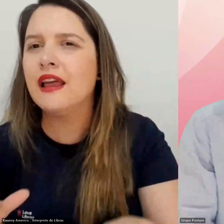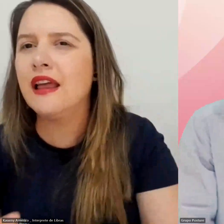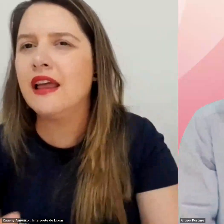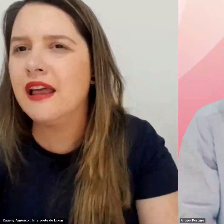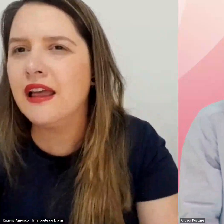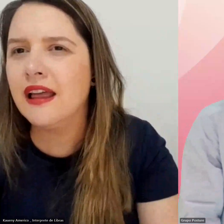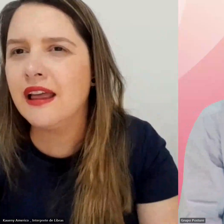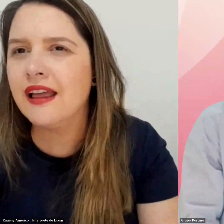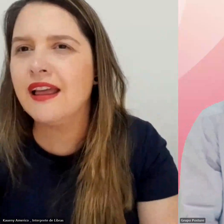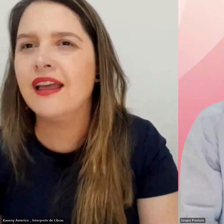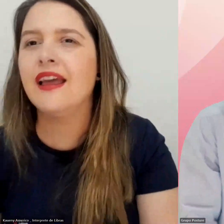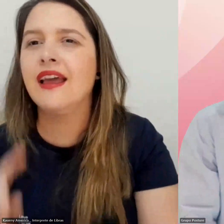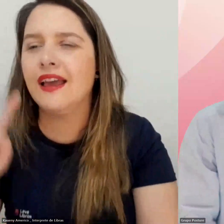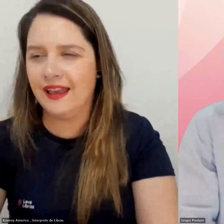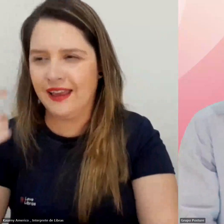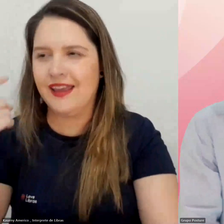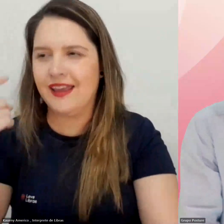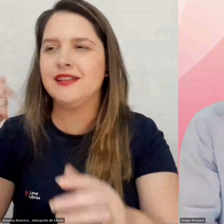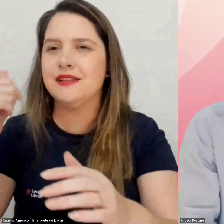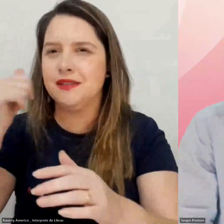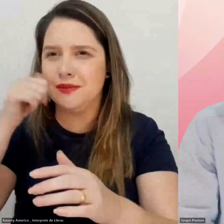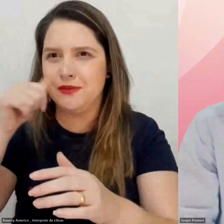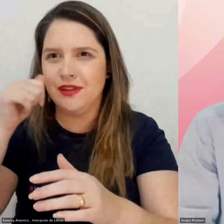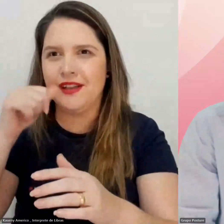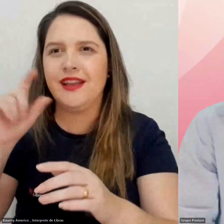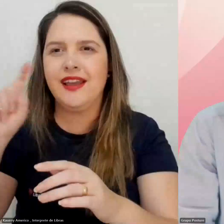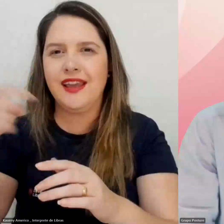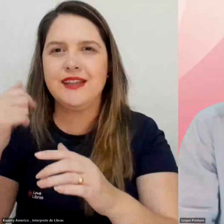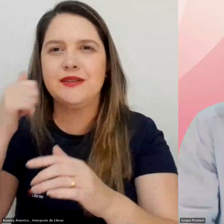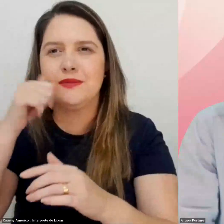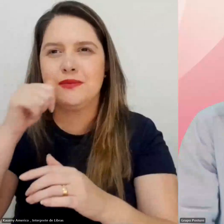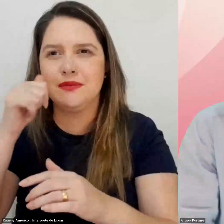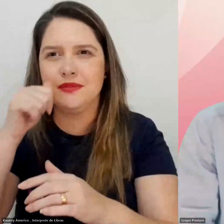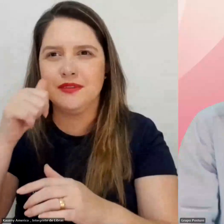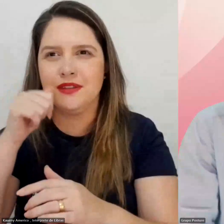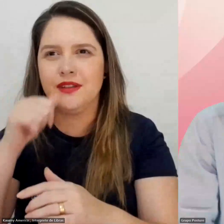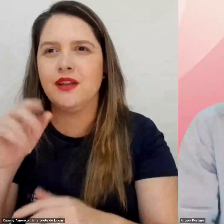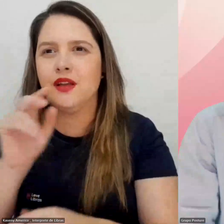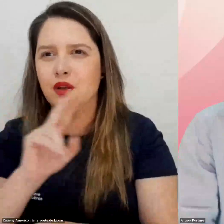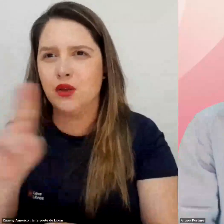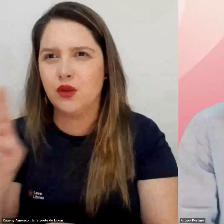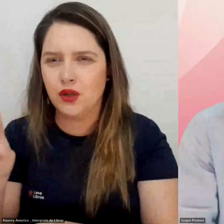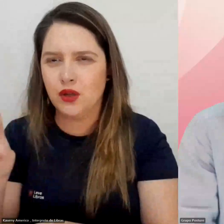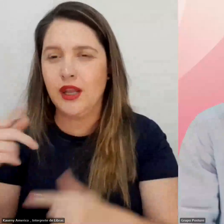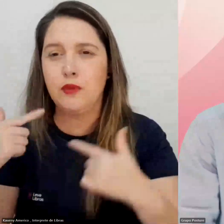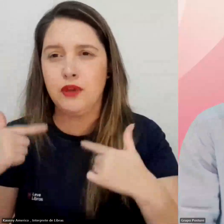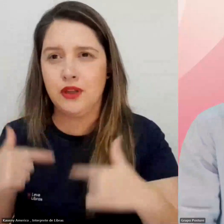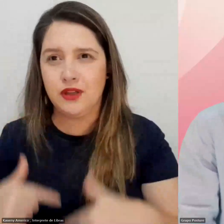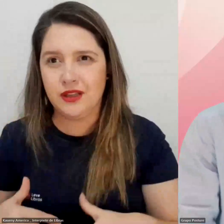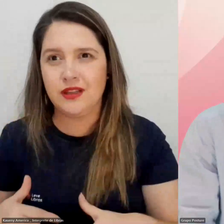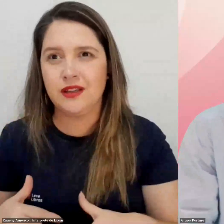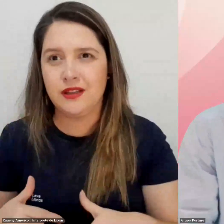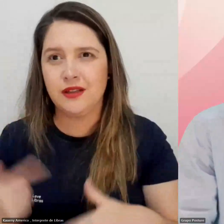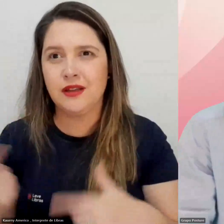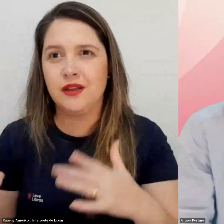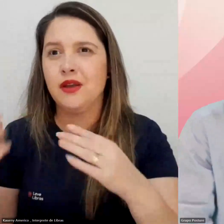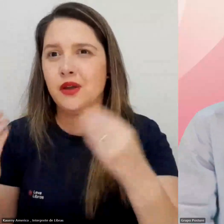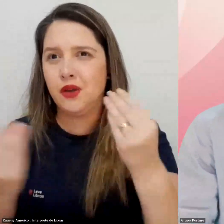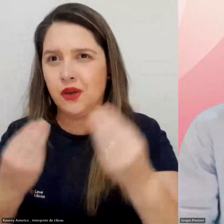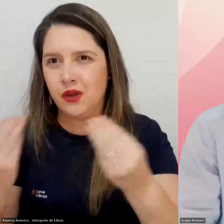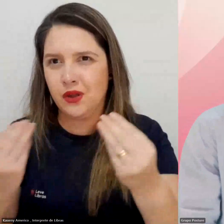ex-mulher? ex-mulher. Tá certo. Realmente, o nome, às vezes tem nome neutro, é importante perguntar como que gostaria que fosse chamado,